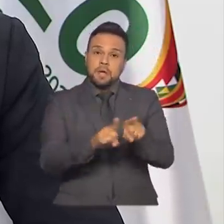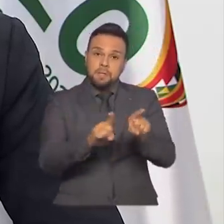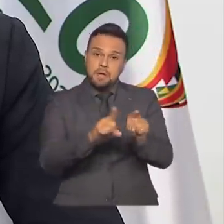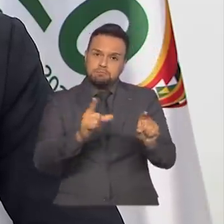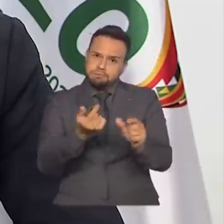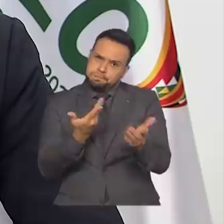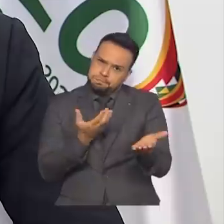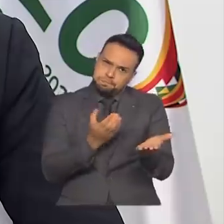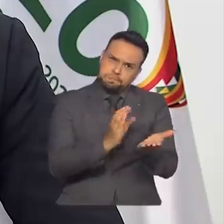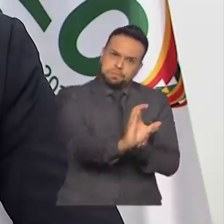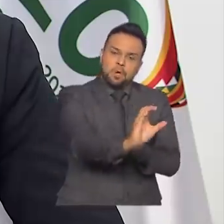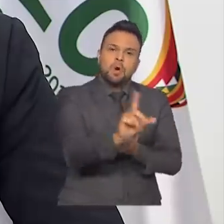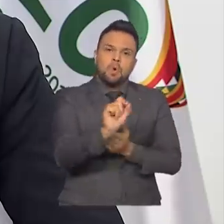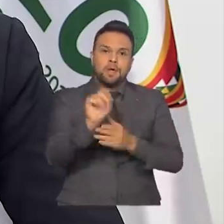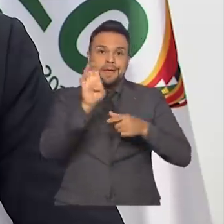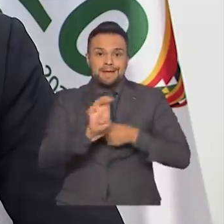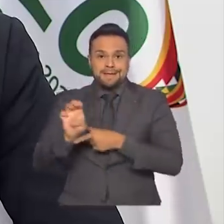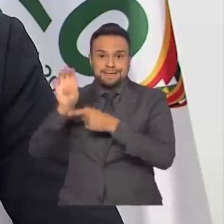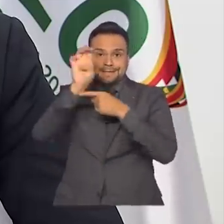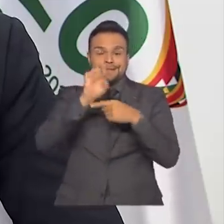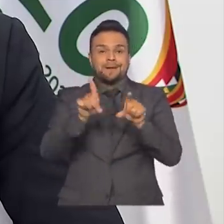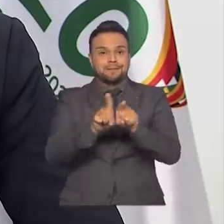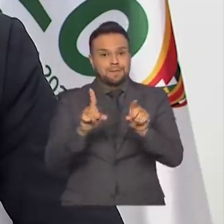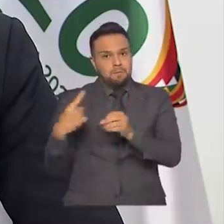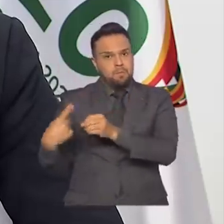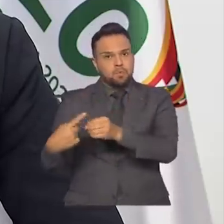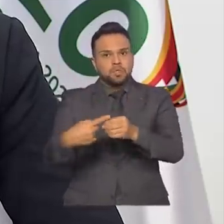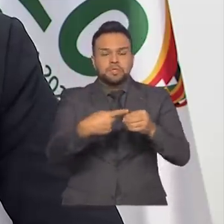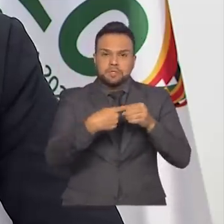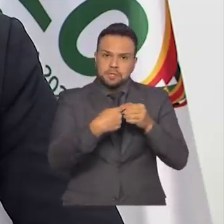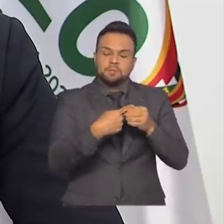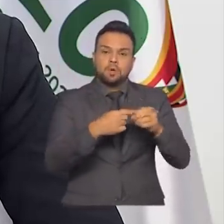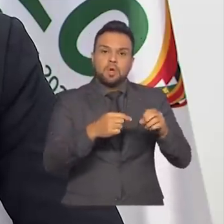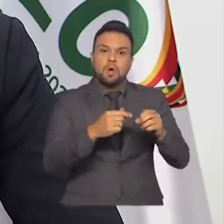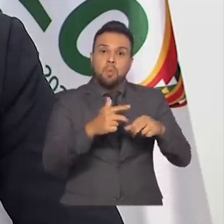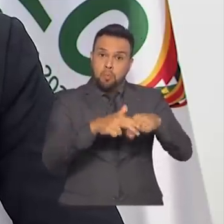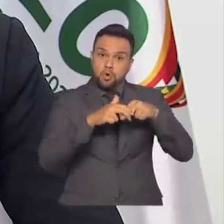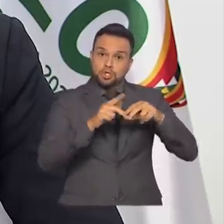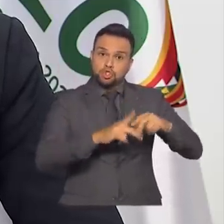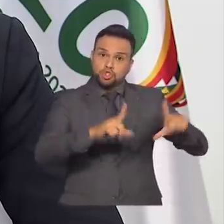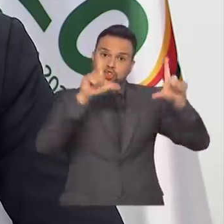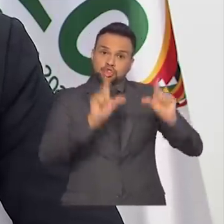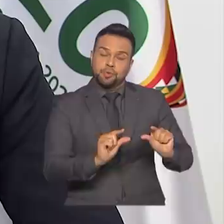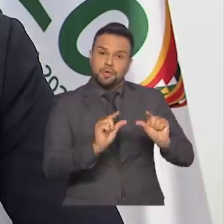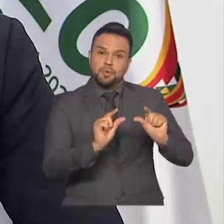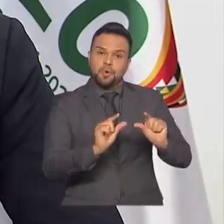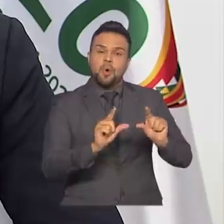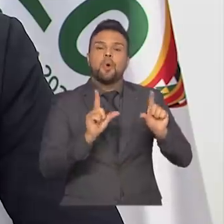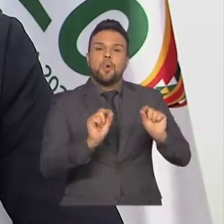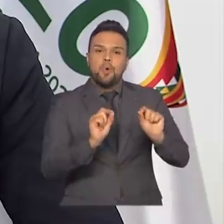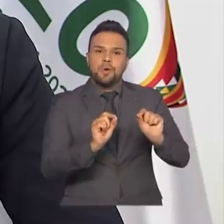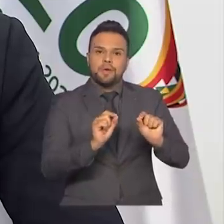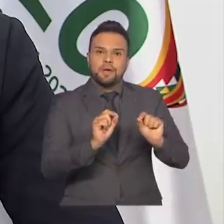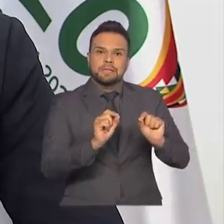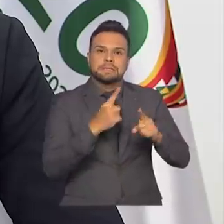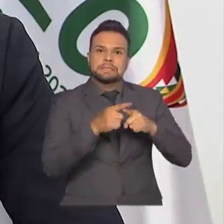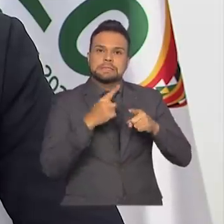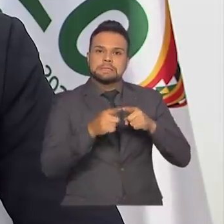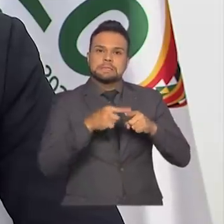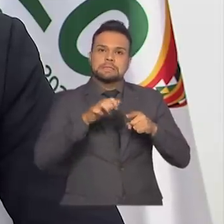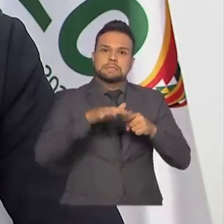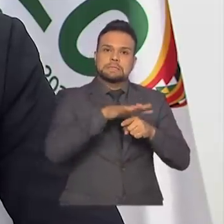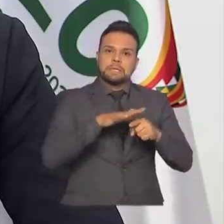vultosos recursos nos estados e municípios e, dessa forma, reduzimos os índices de pobreza. Com essas